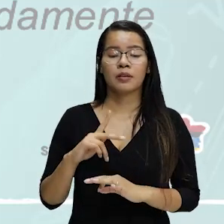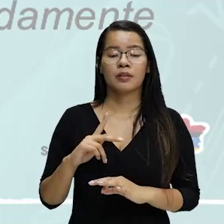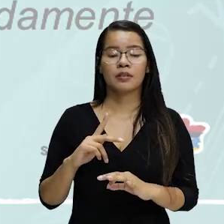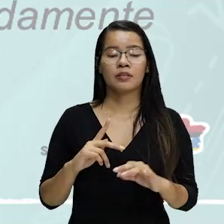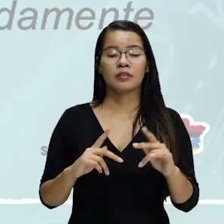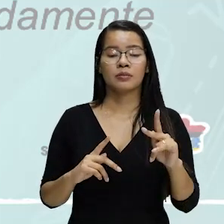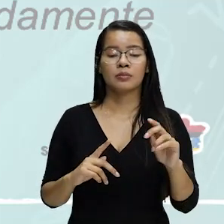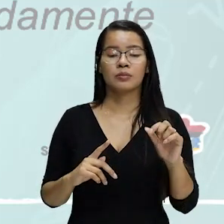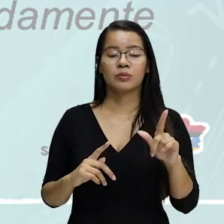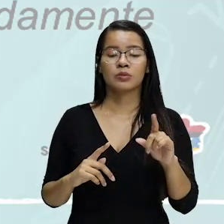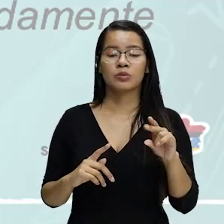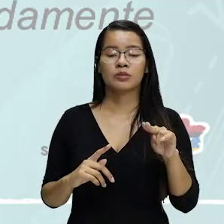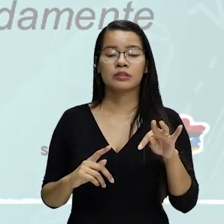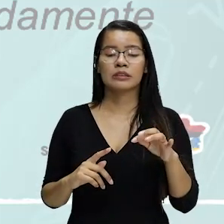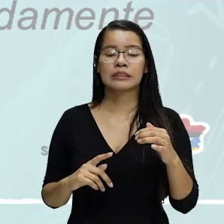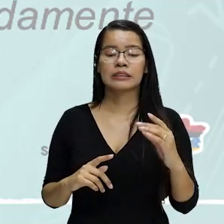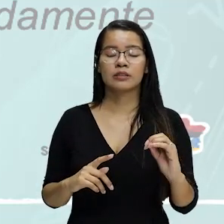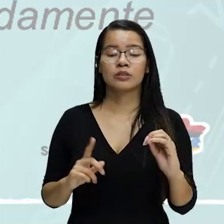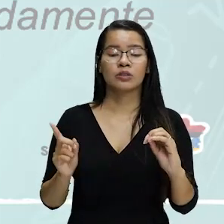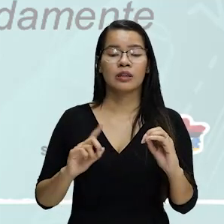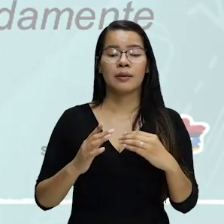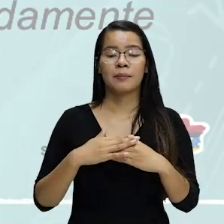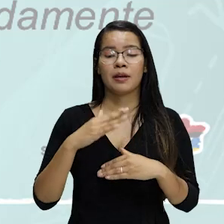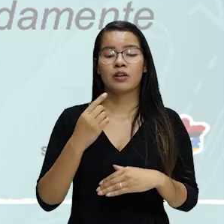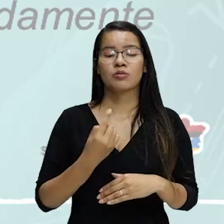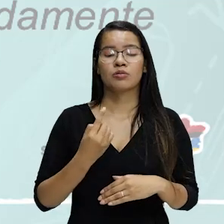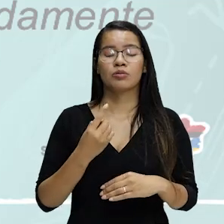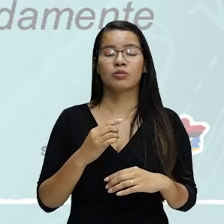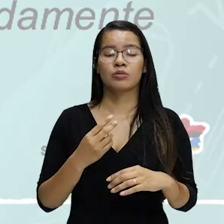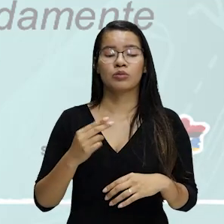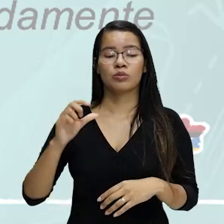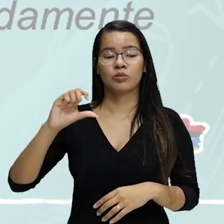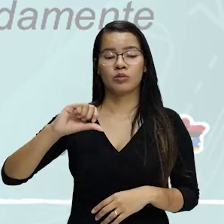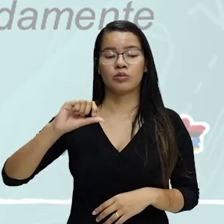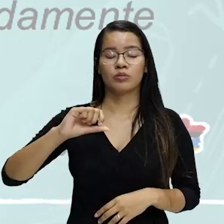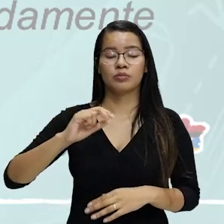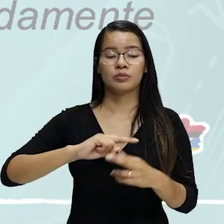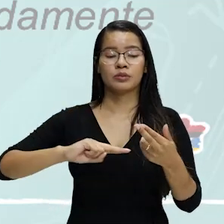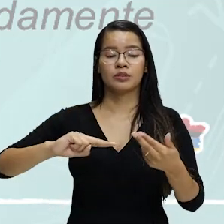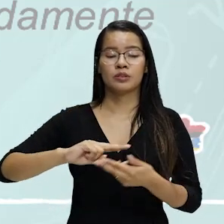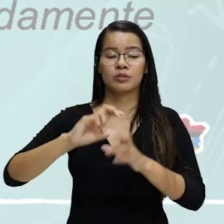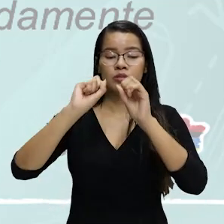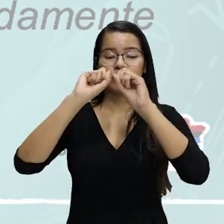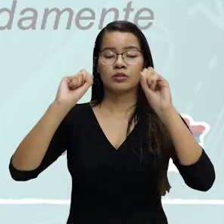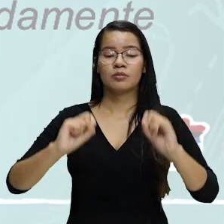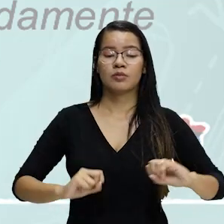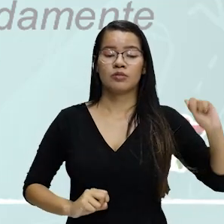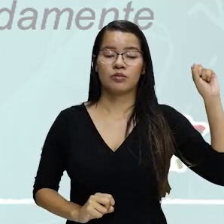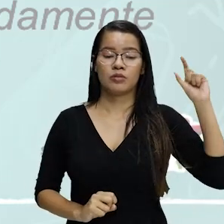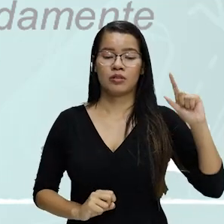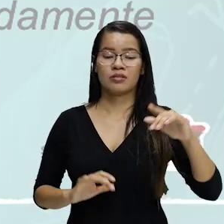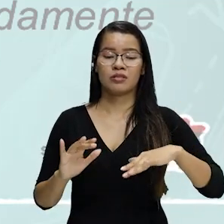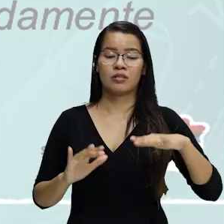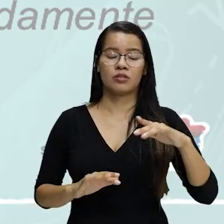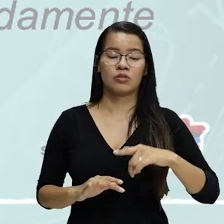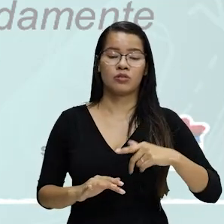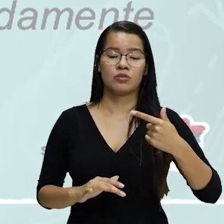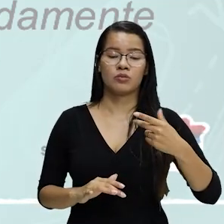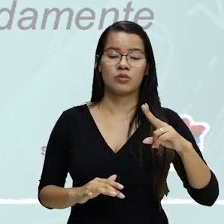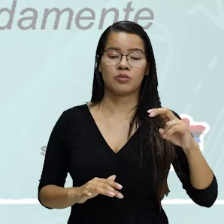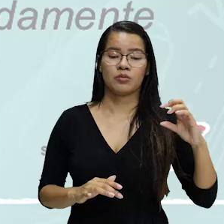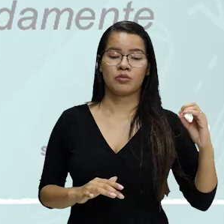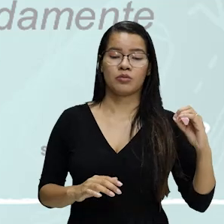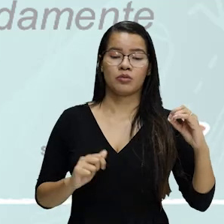preparem-se. Plutão não é mais o nono planeta do Sistema Solar. Cerca de 2.500